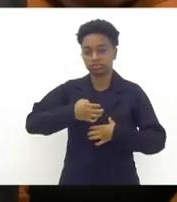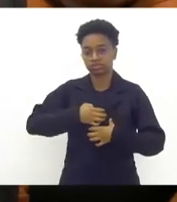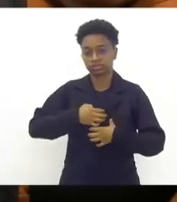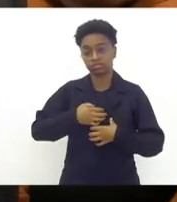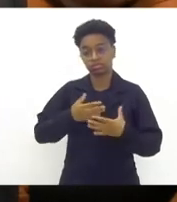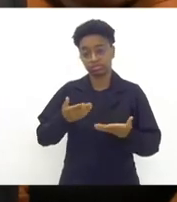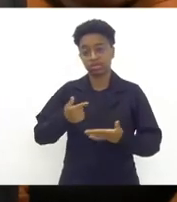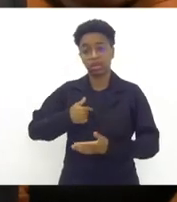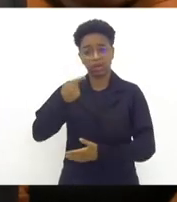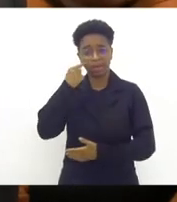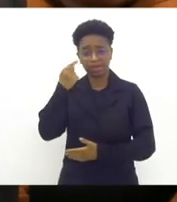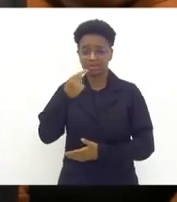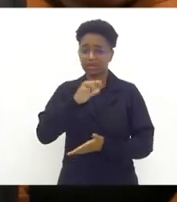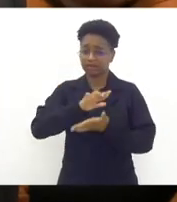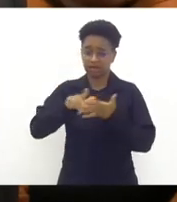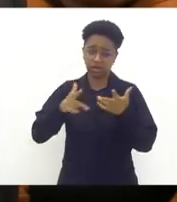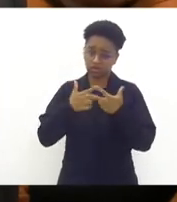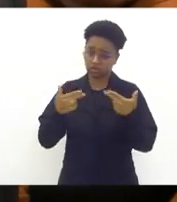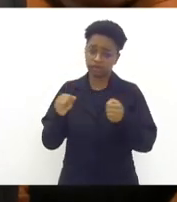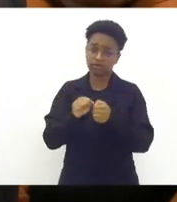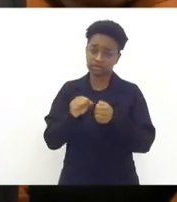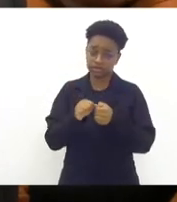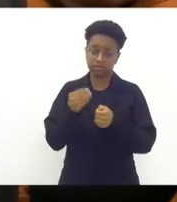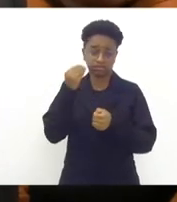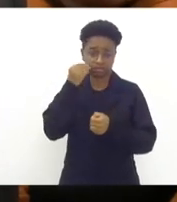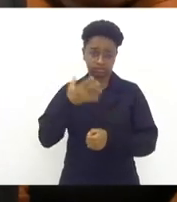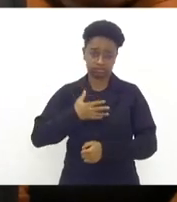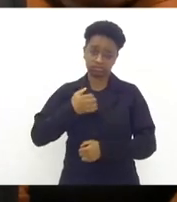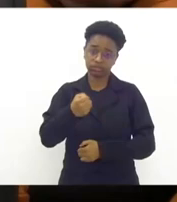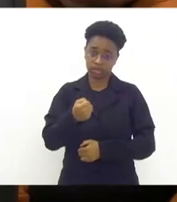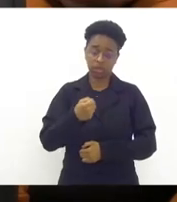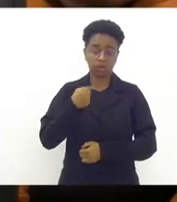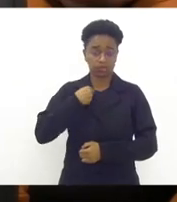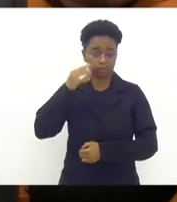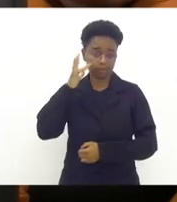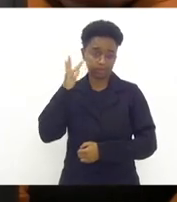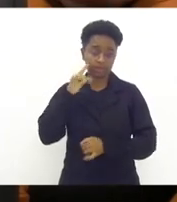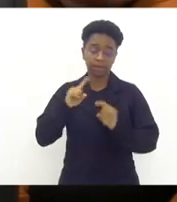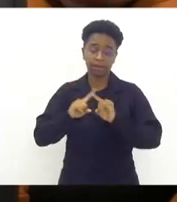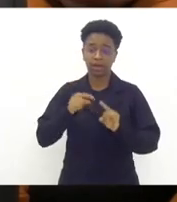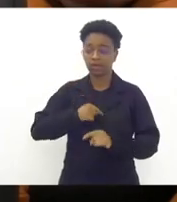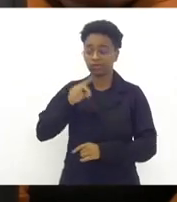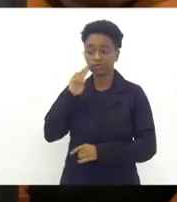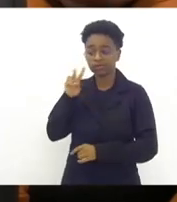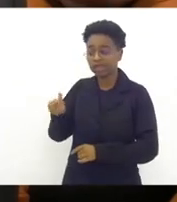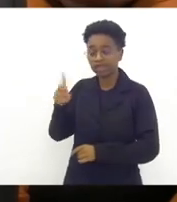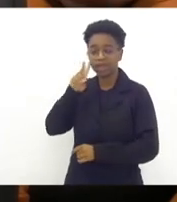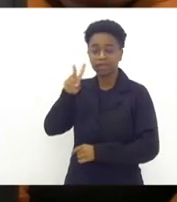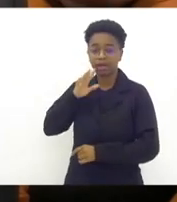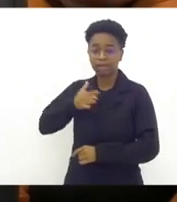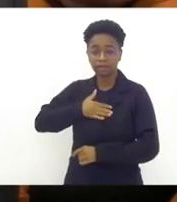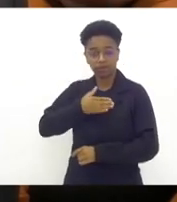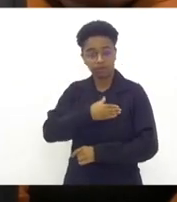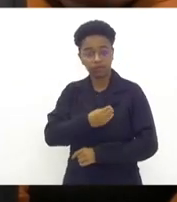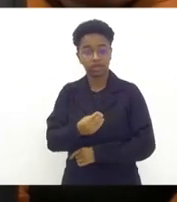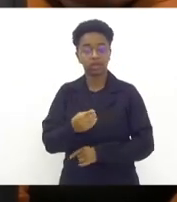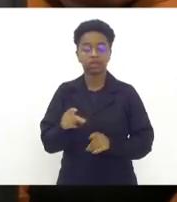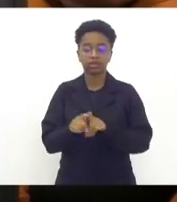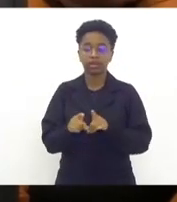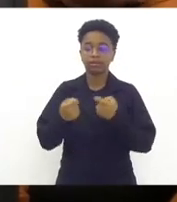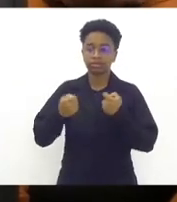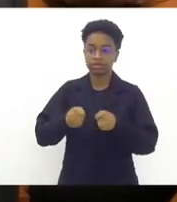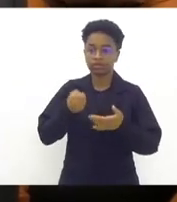Eu pensei em fazer muitas besteiras como acabar com a minha vida. Só que eu olhava para o lado, eu via que eu tinha um filho para criar, eu tinha uma luta para